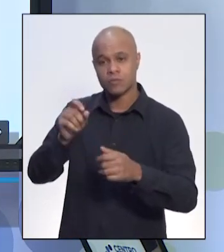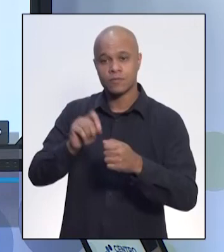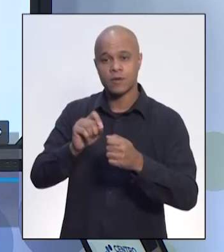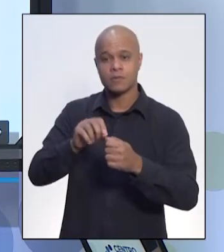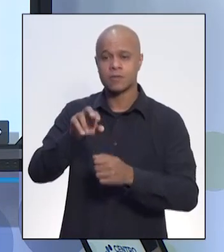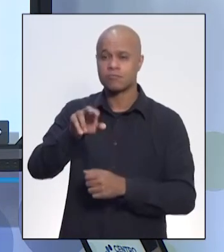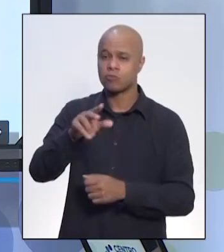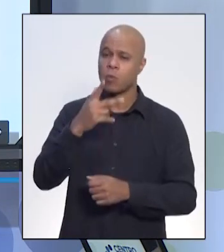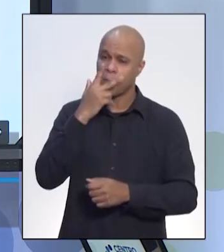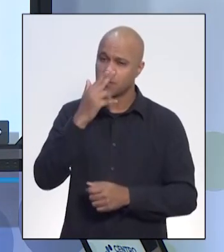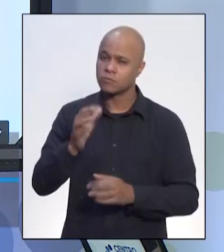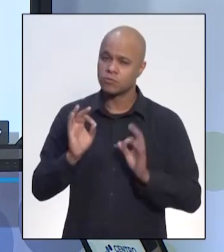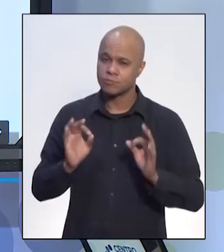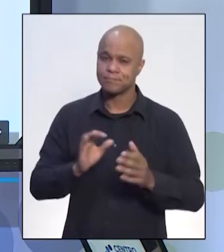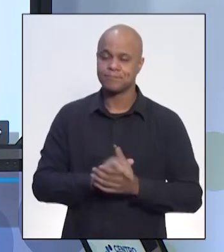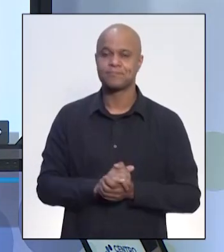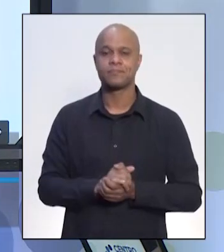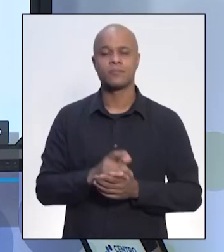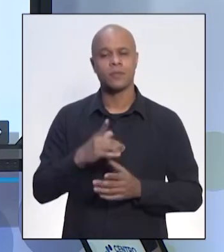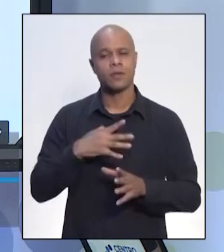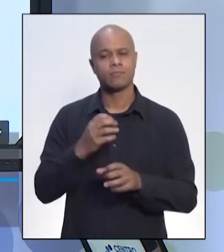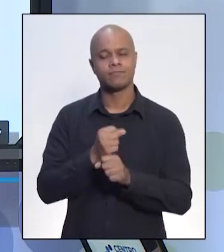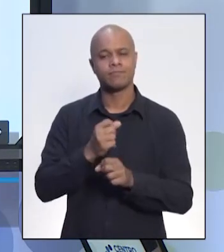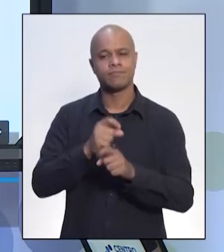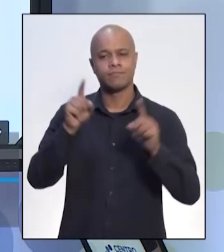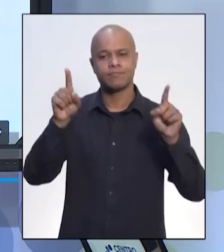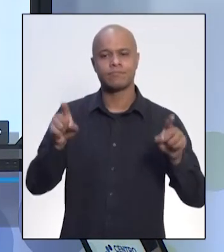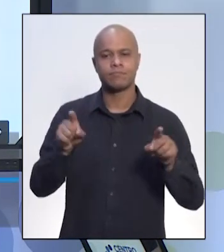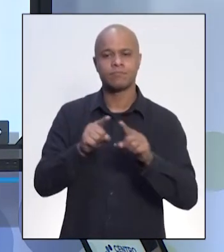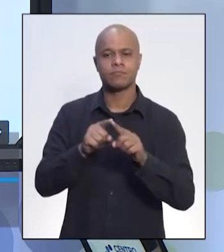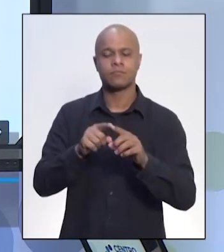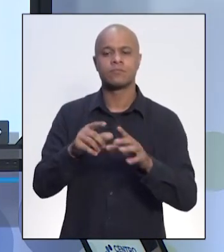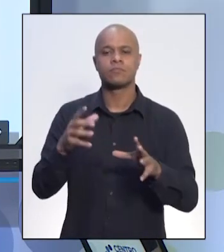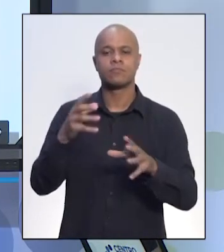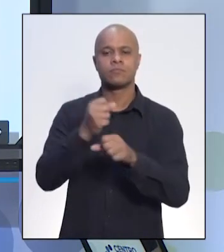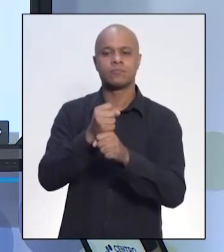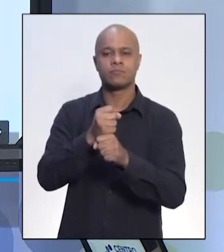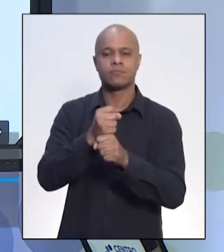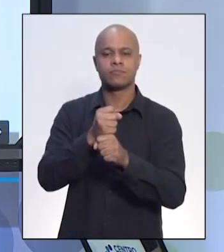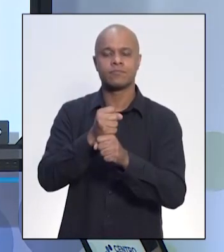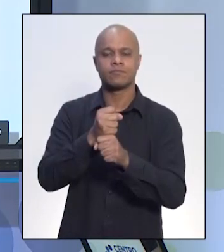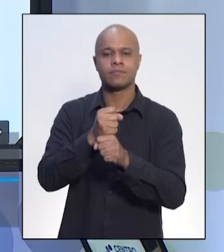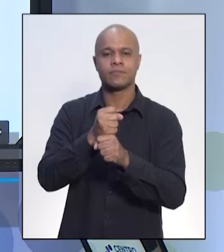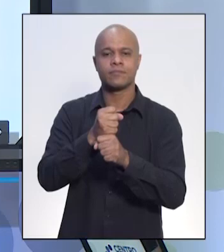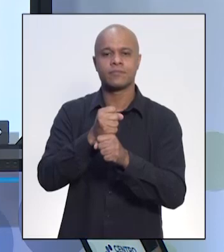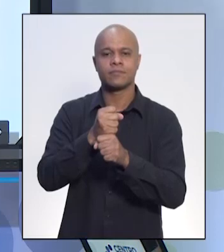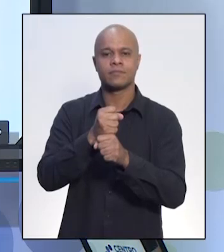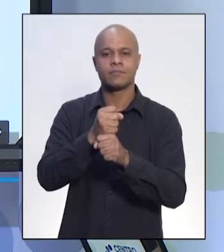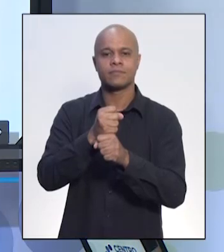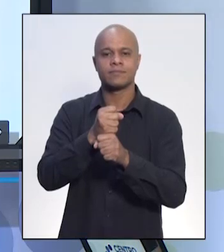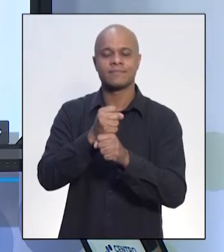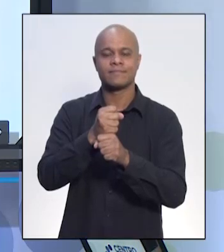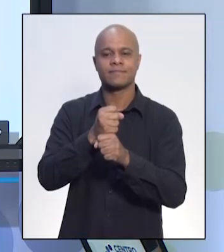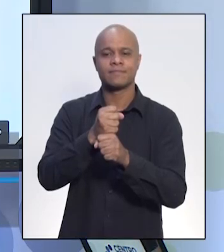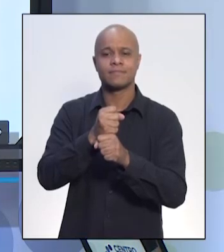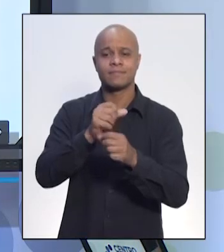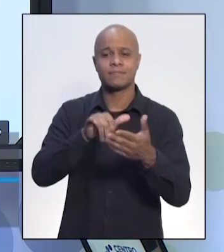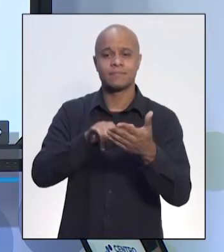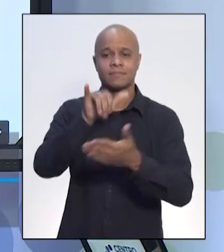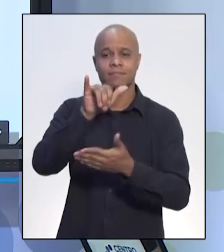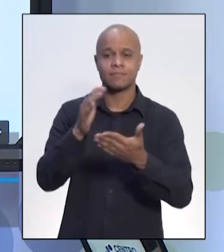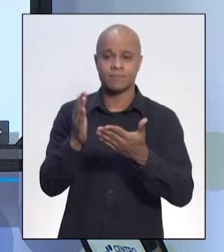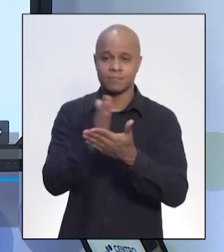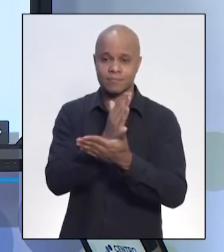em perímetro, tem a ver com a soma dos lados. Somou os lados, põe quanto pode ser no máximo, e isola o y. Tudo